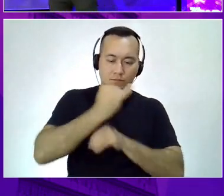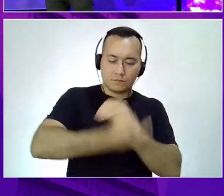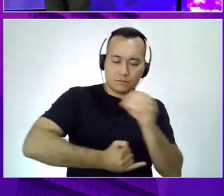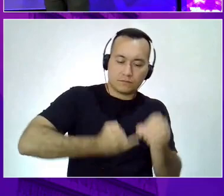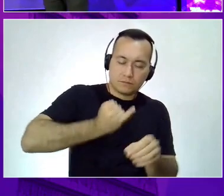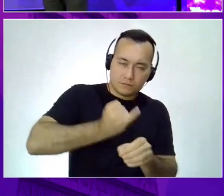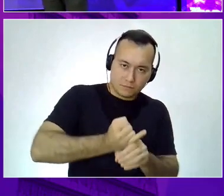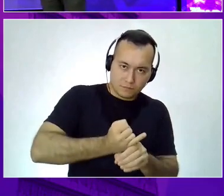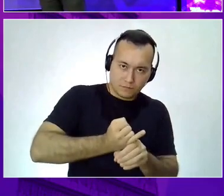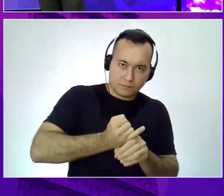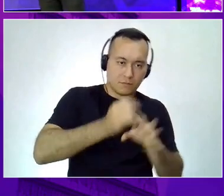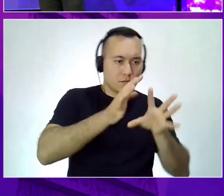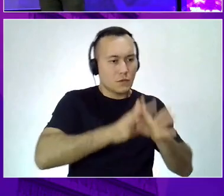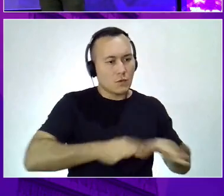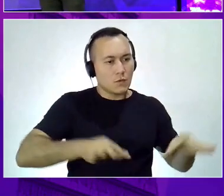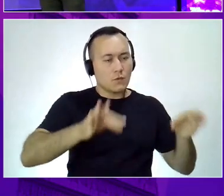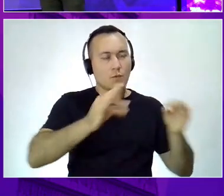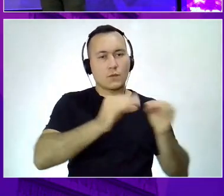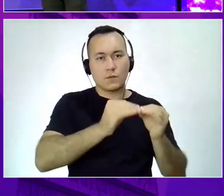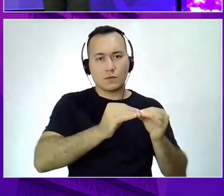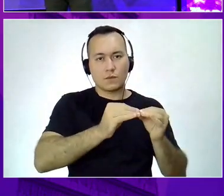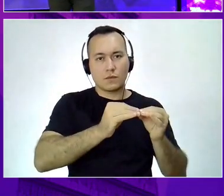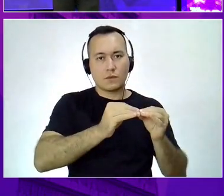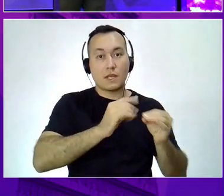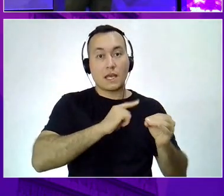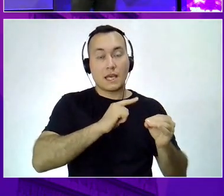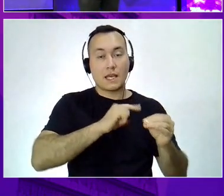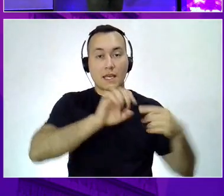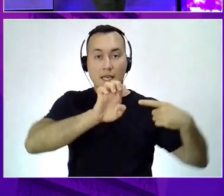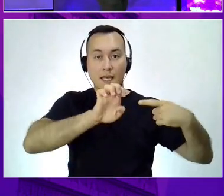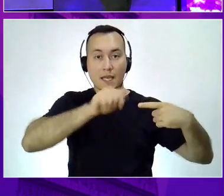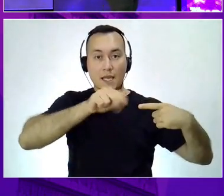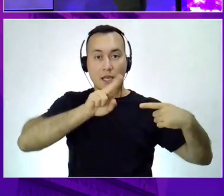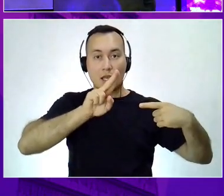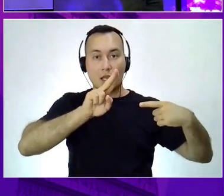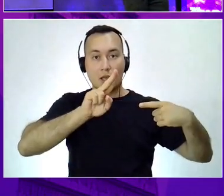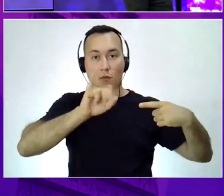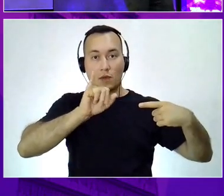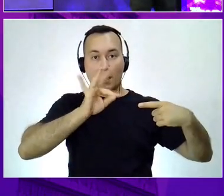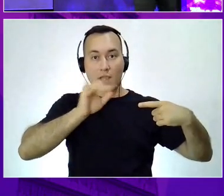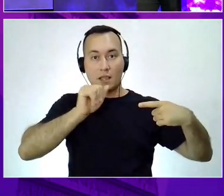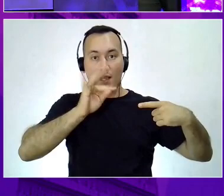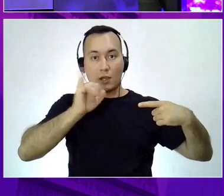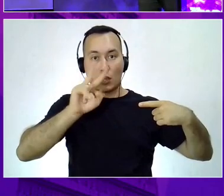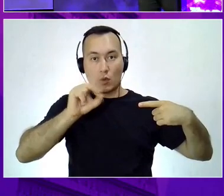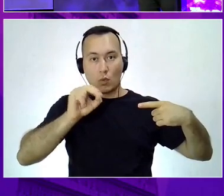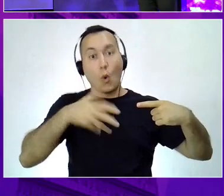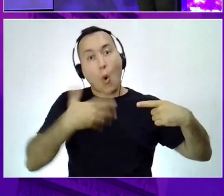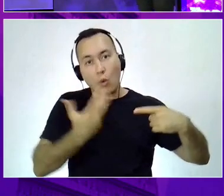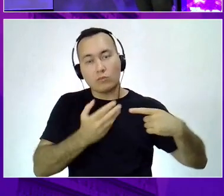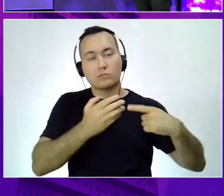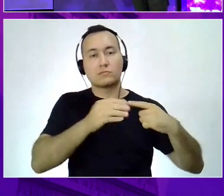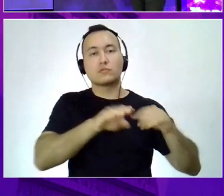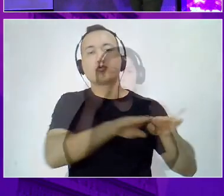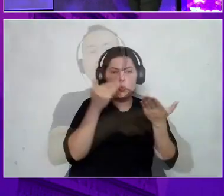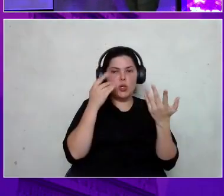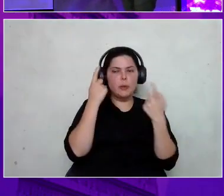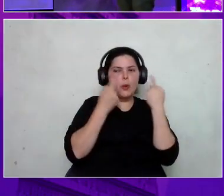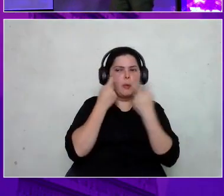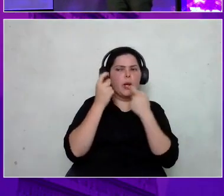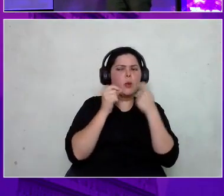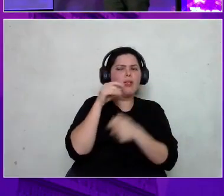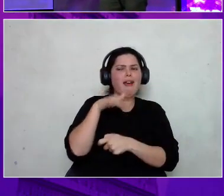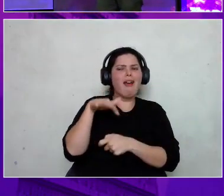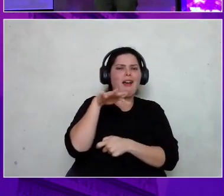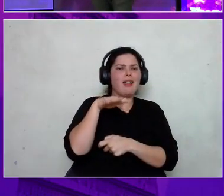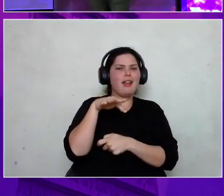ter a mesma experiência, certo? Então, o tester, ele está hoje preocupado não só com as